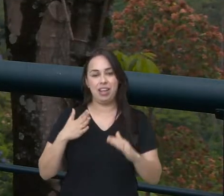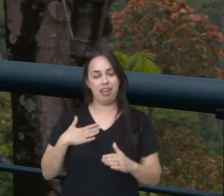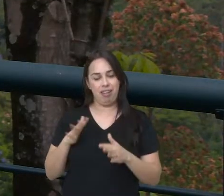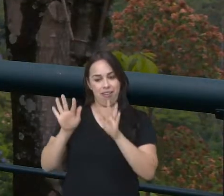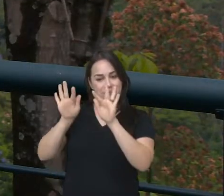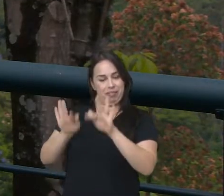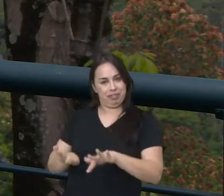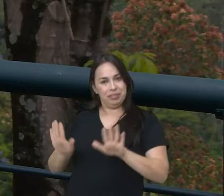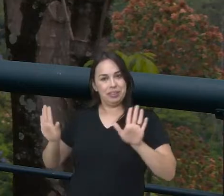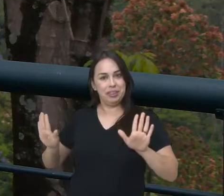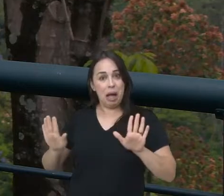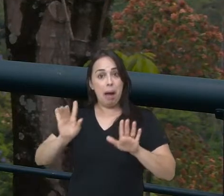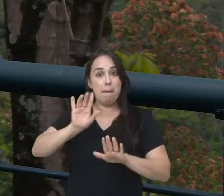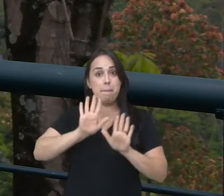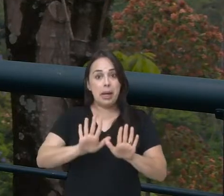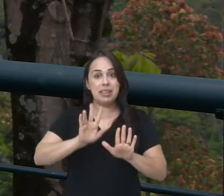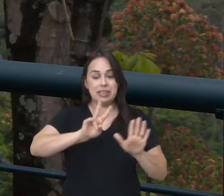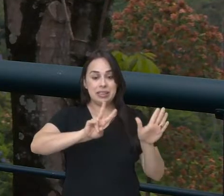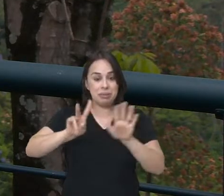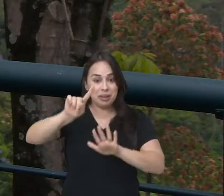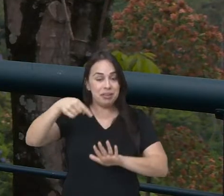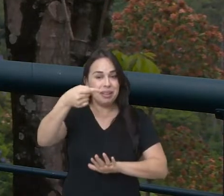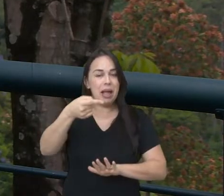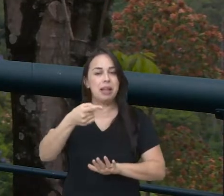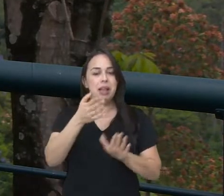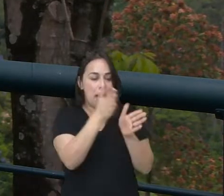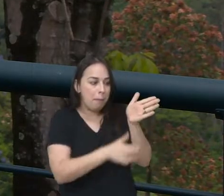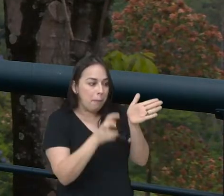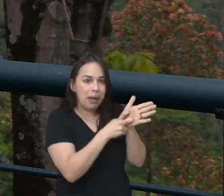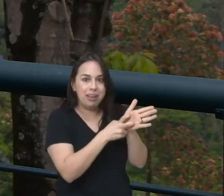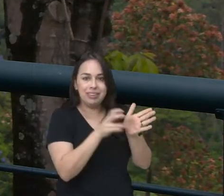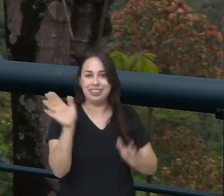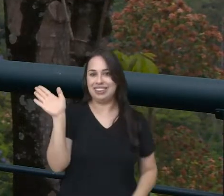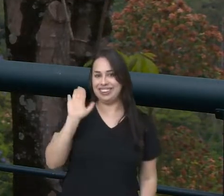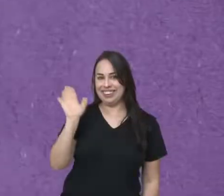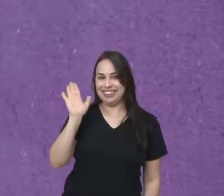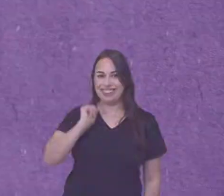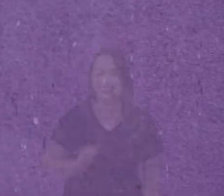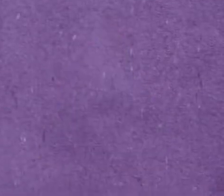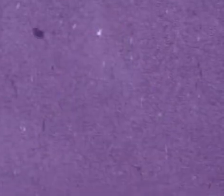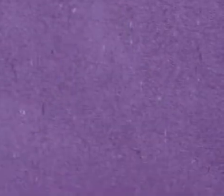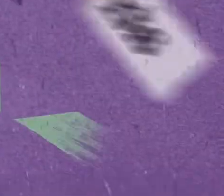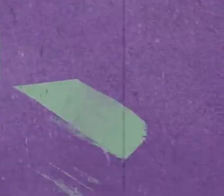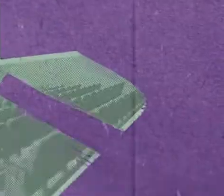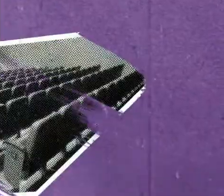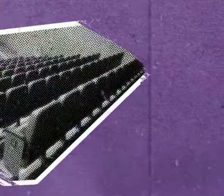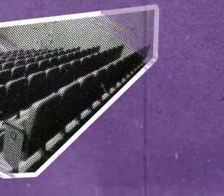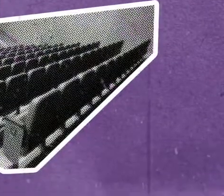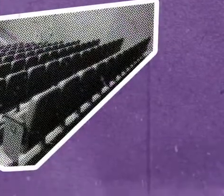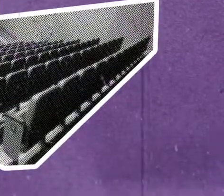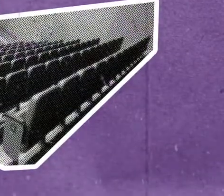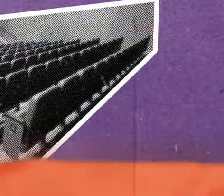aqui, mas semana que vem tem muito mais agenda cultural para você. Até lá!